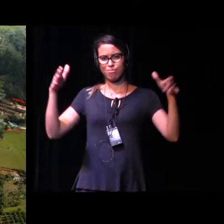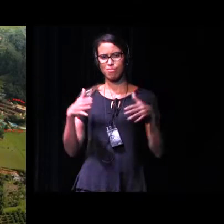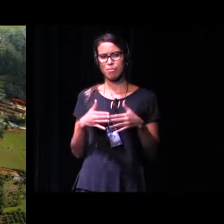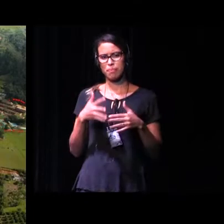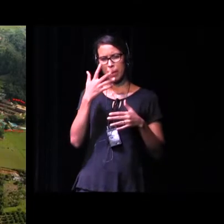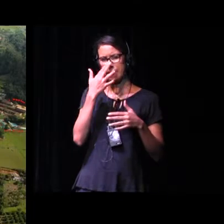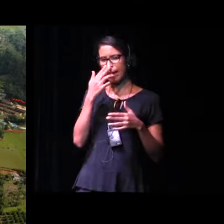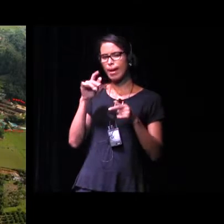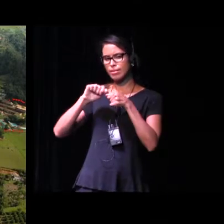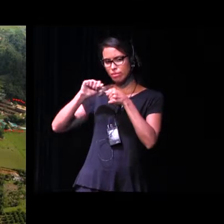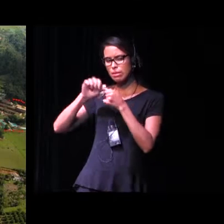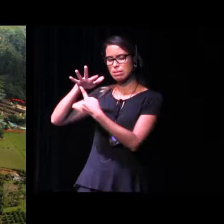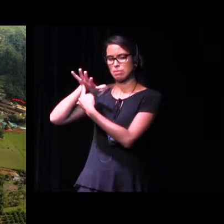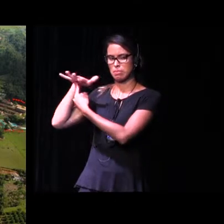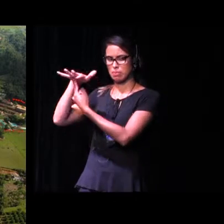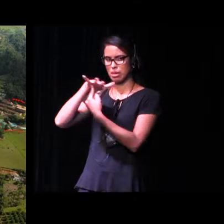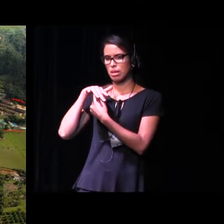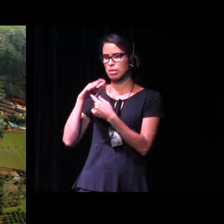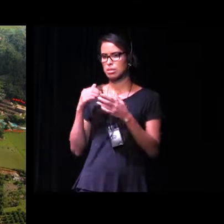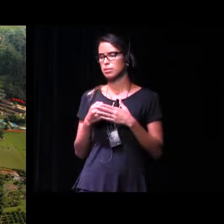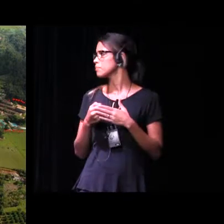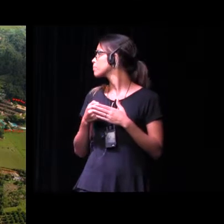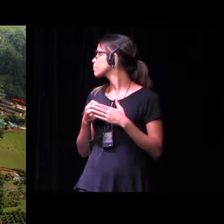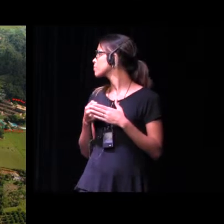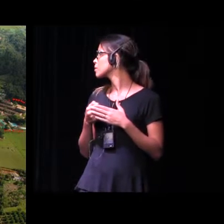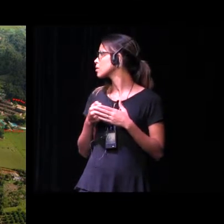indo para cima, que vai ser feito uma praça.